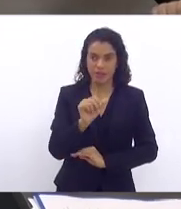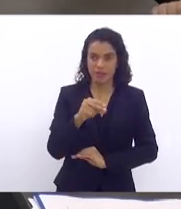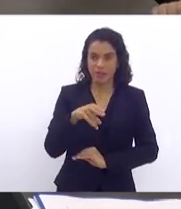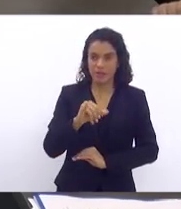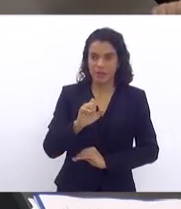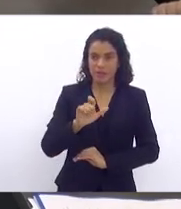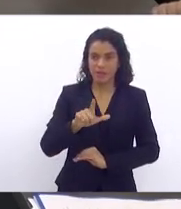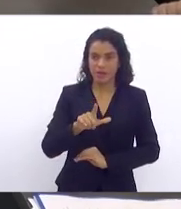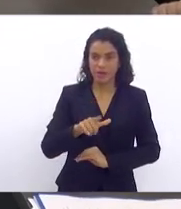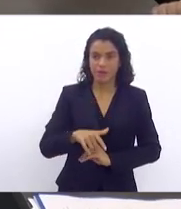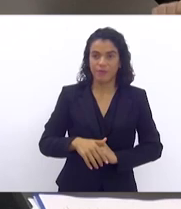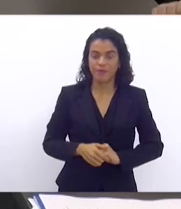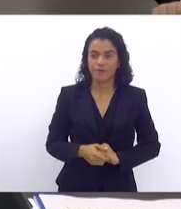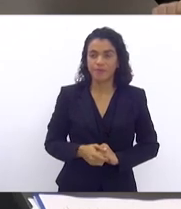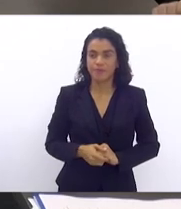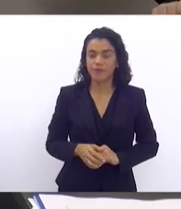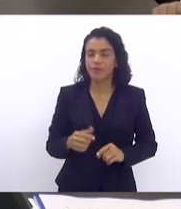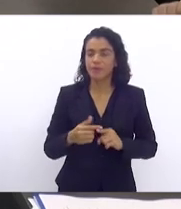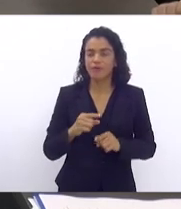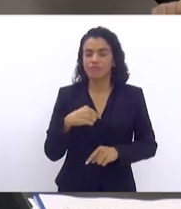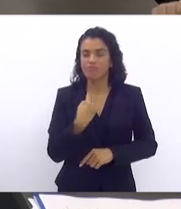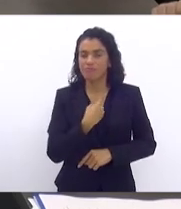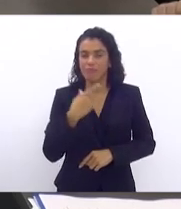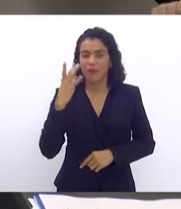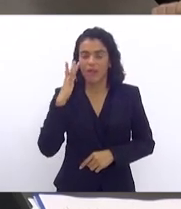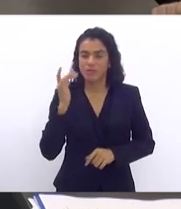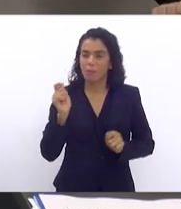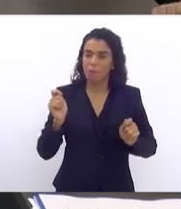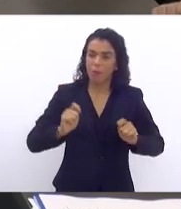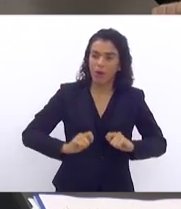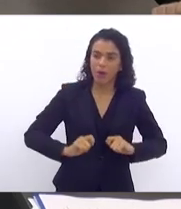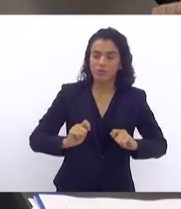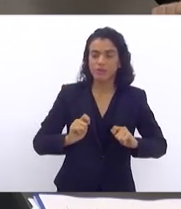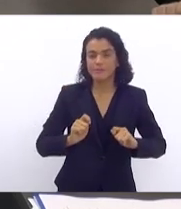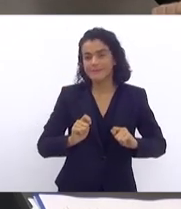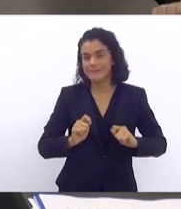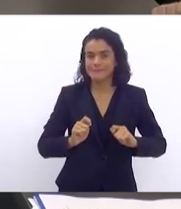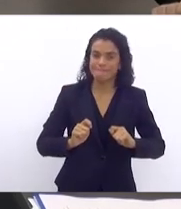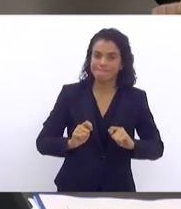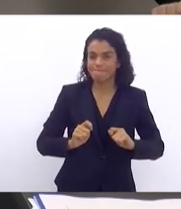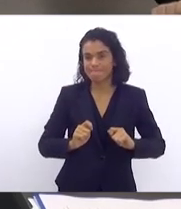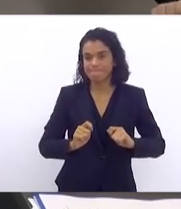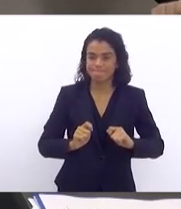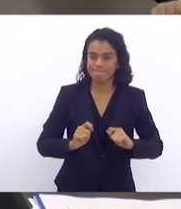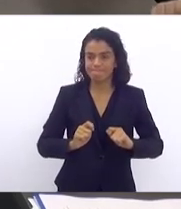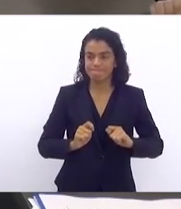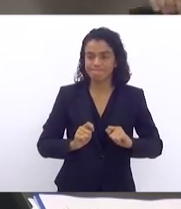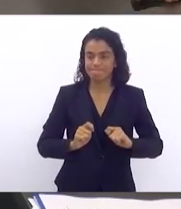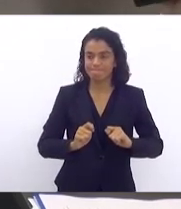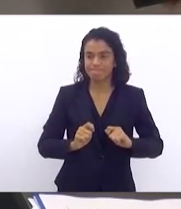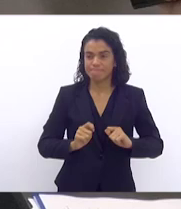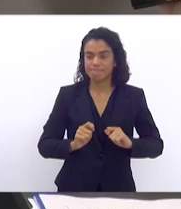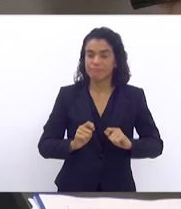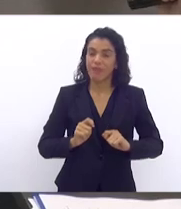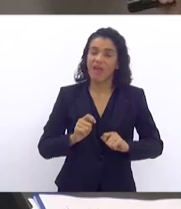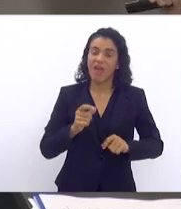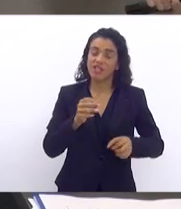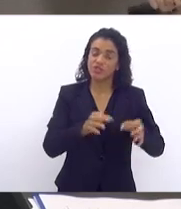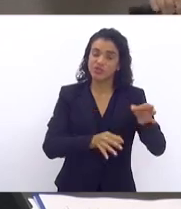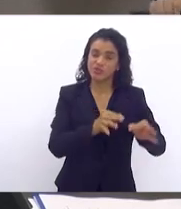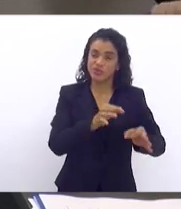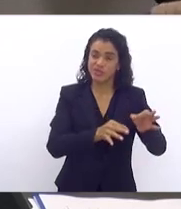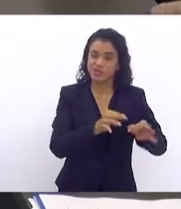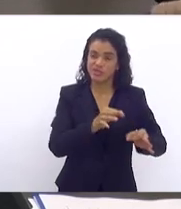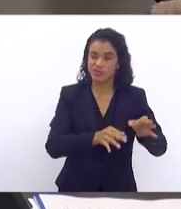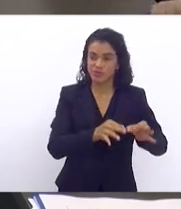Librelon, porque a gente acha que pode ser que seja jurídico. Então,